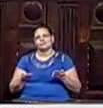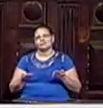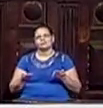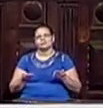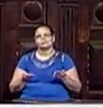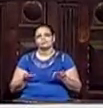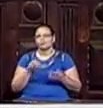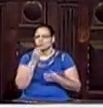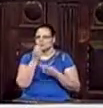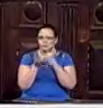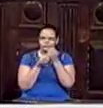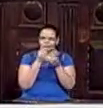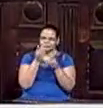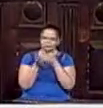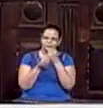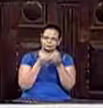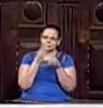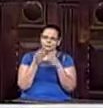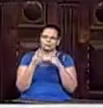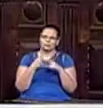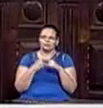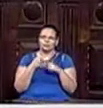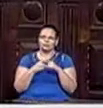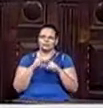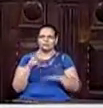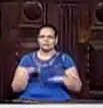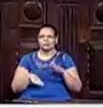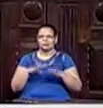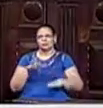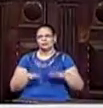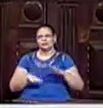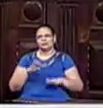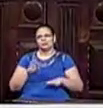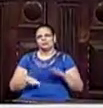essa denúncia. Porque, muitas vezes,